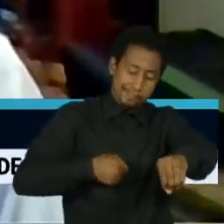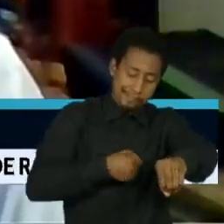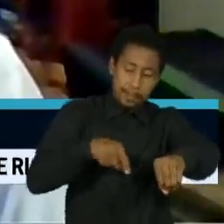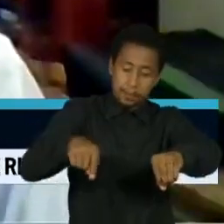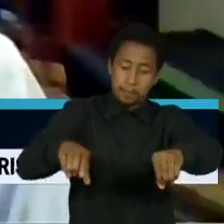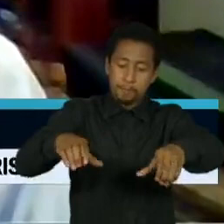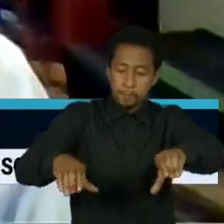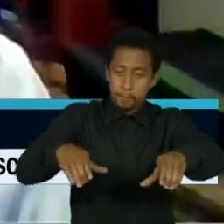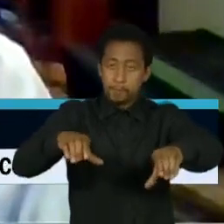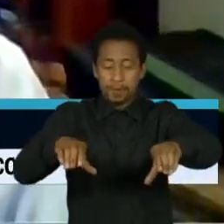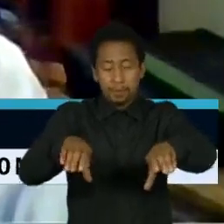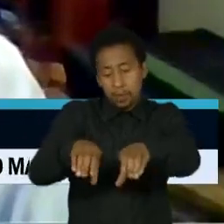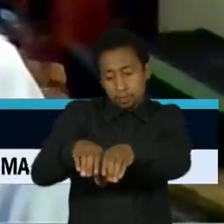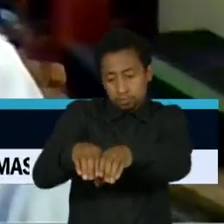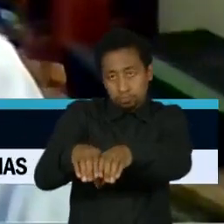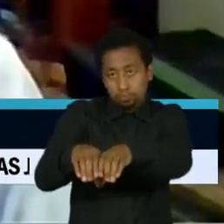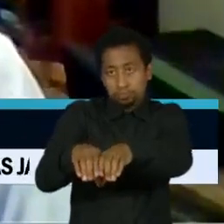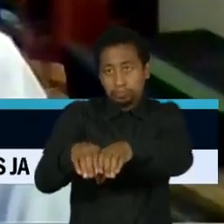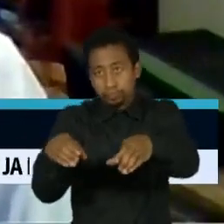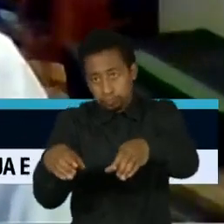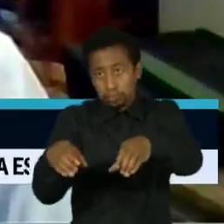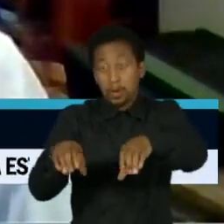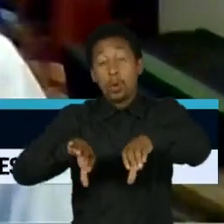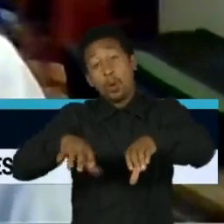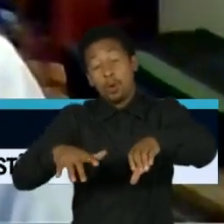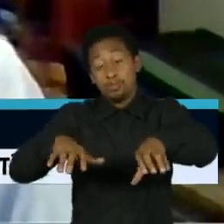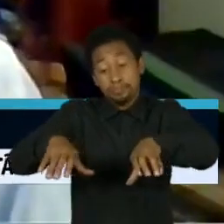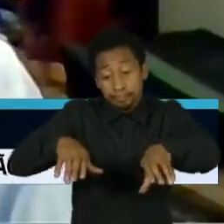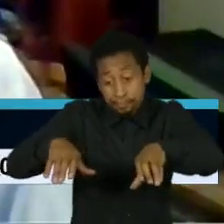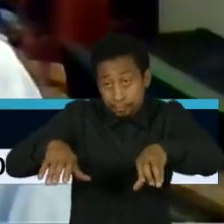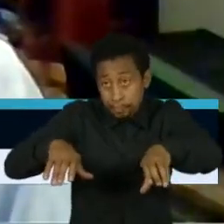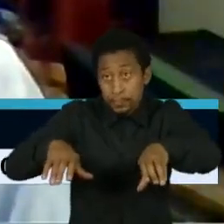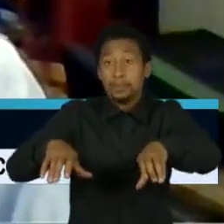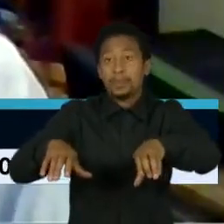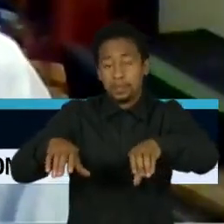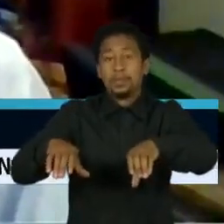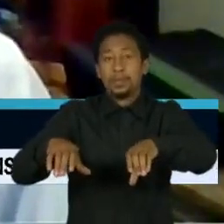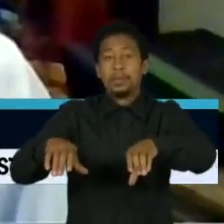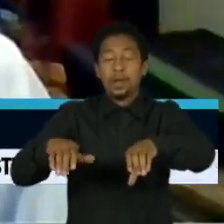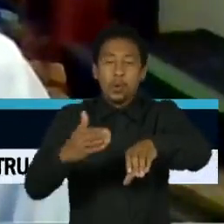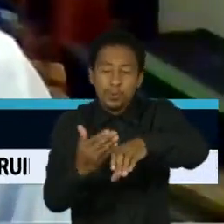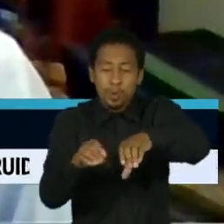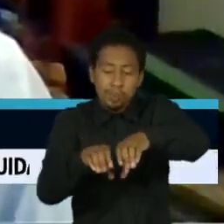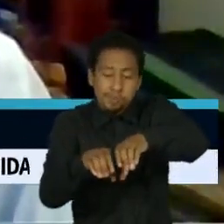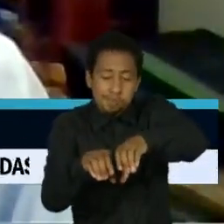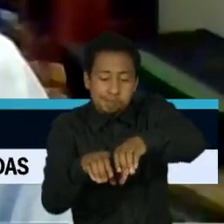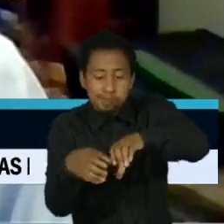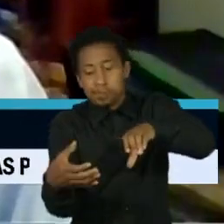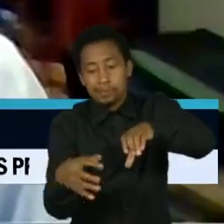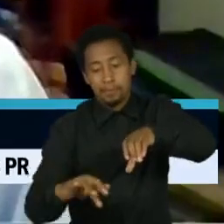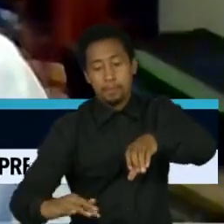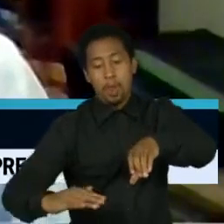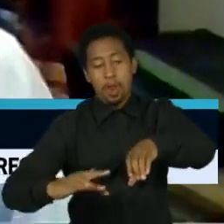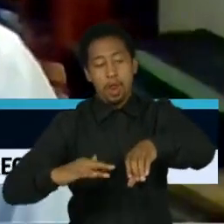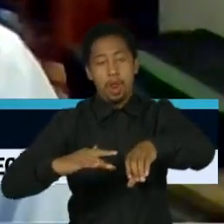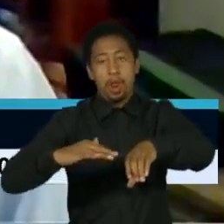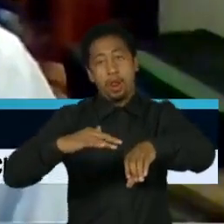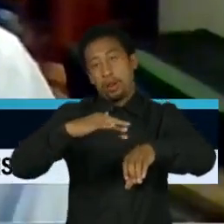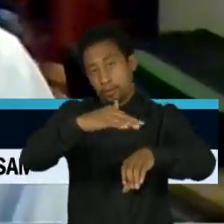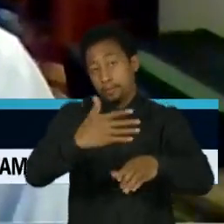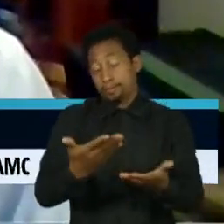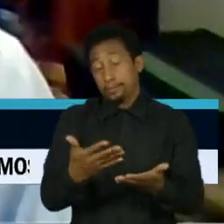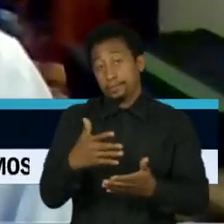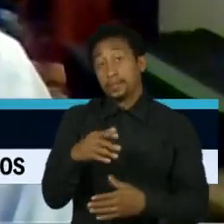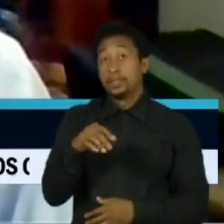ou no próprio movimento que ele teve, houve um início de ruptura e rompeu ali naquele local. Não